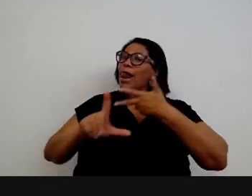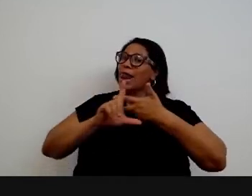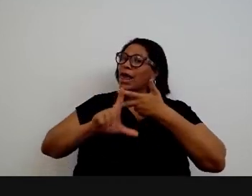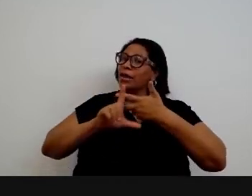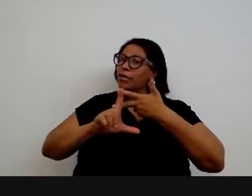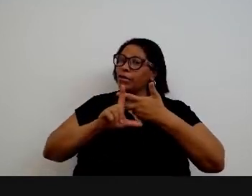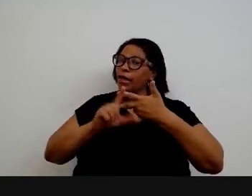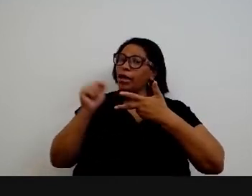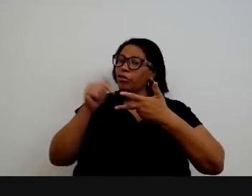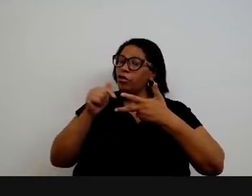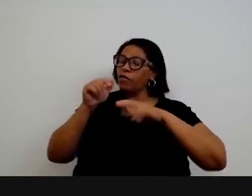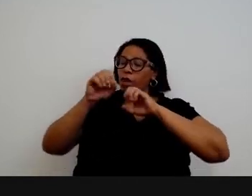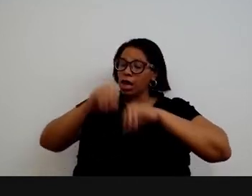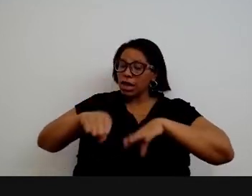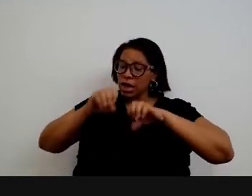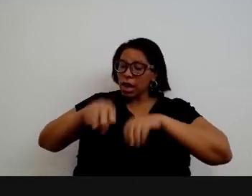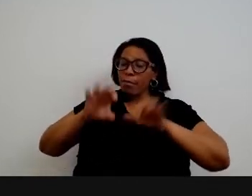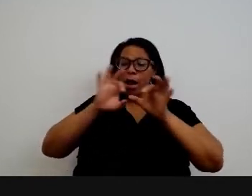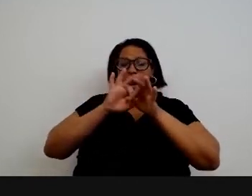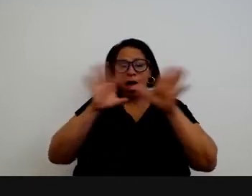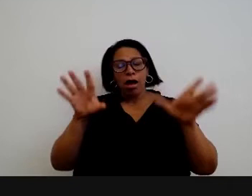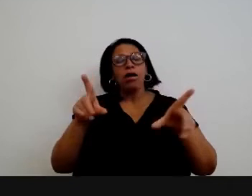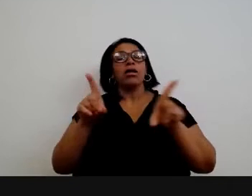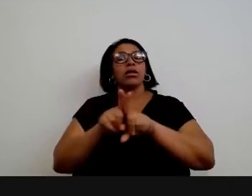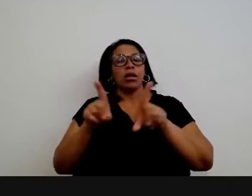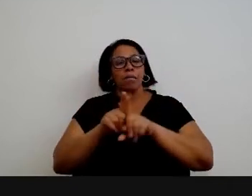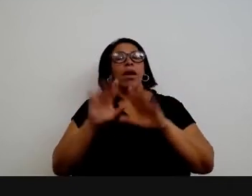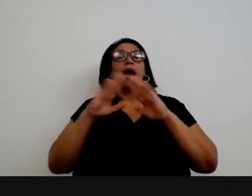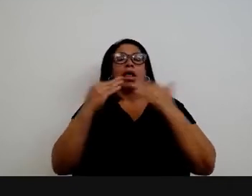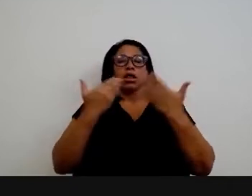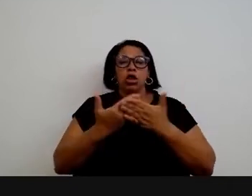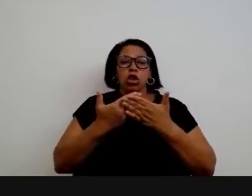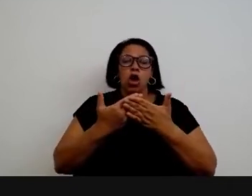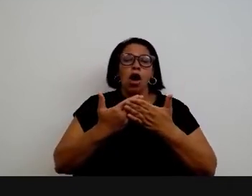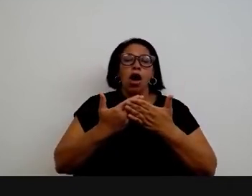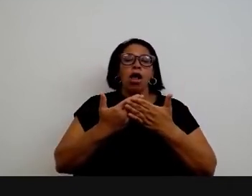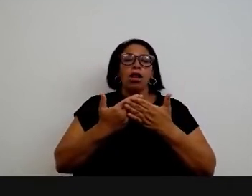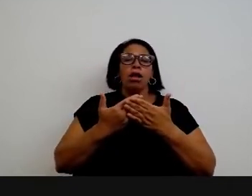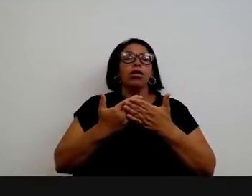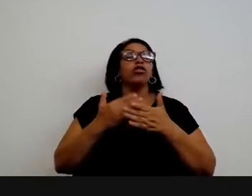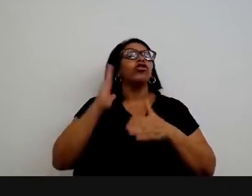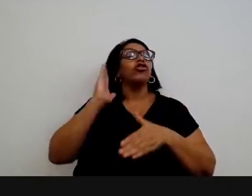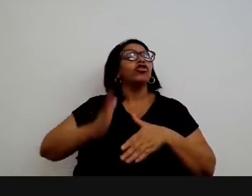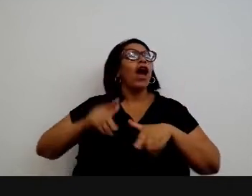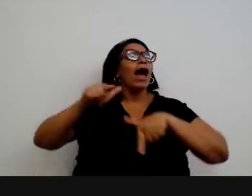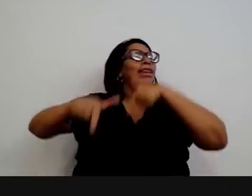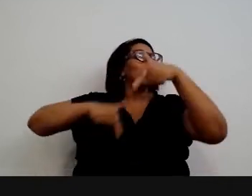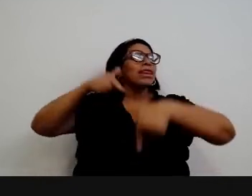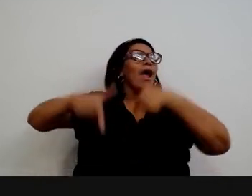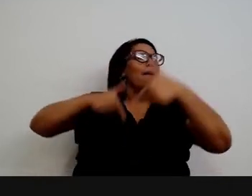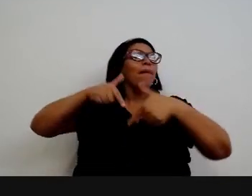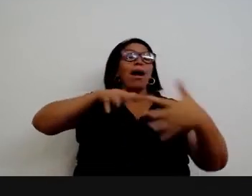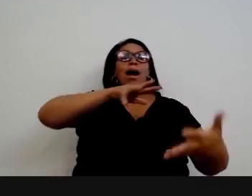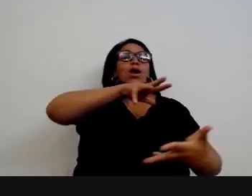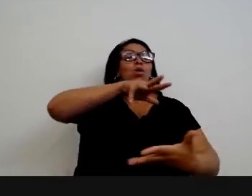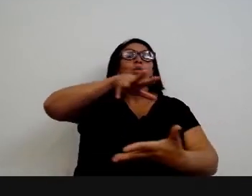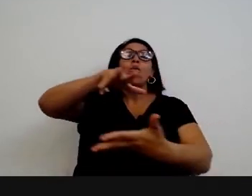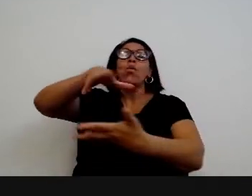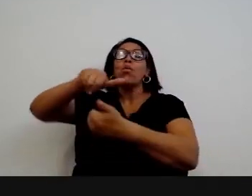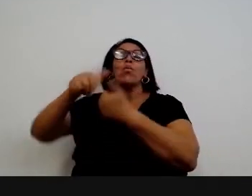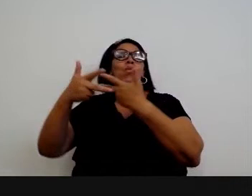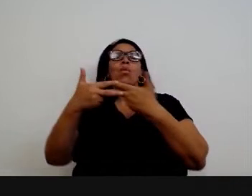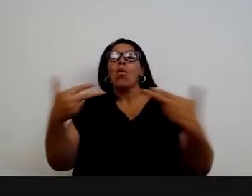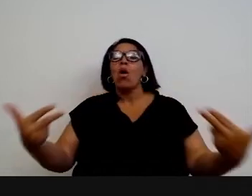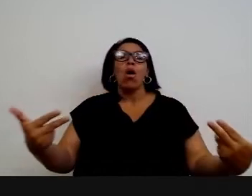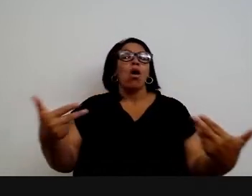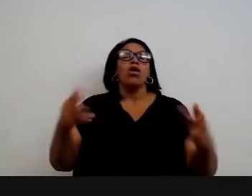a trabalhar com educação para a democracia. As escolas também, porque as escolas trabalham com um mundo